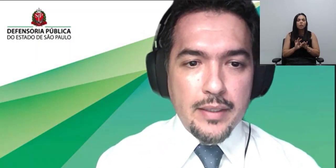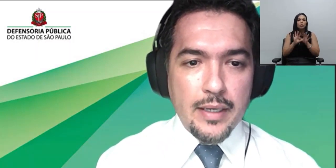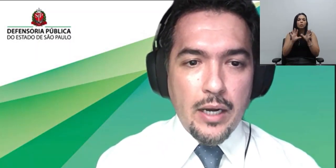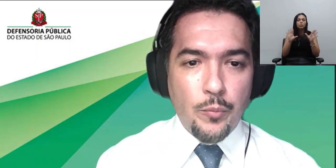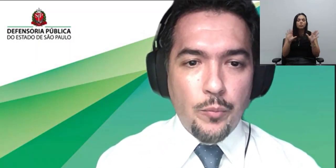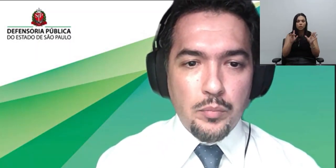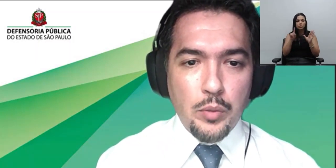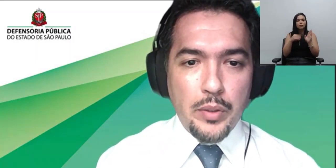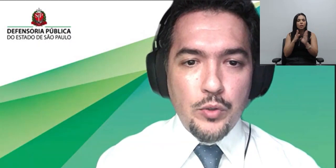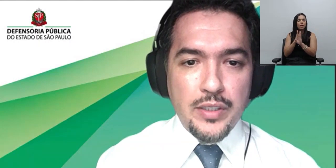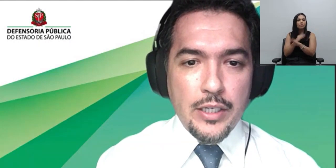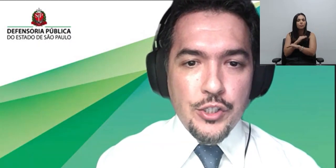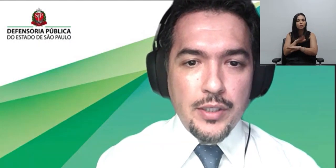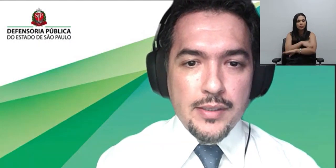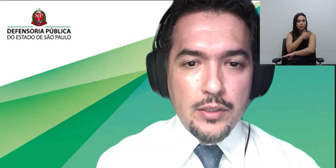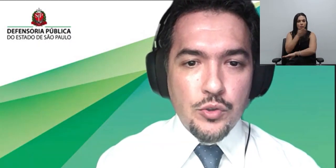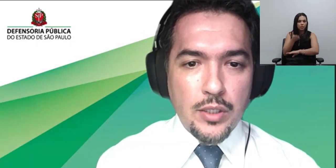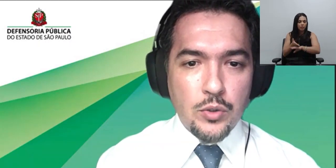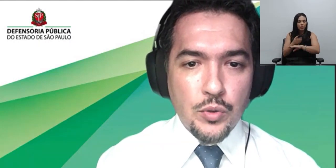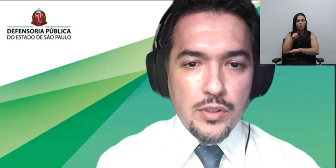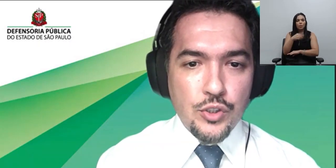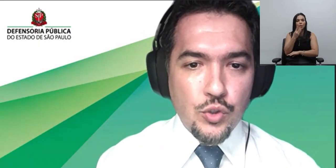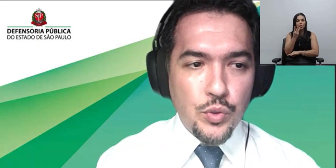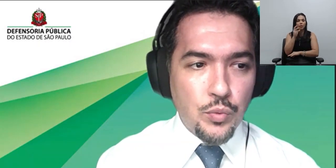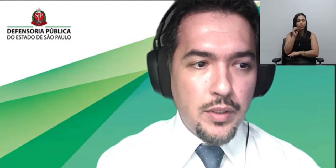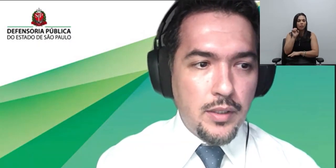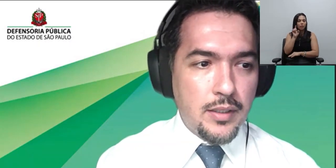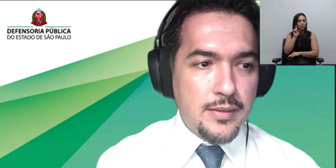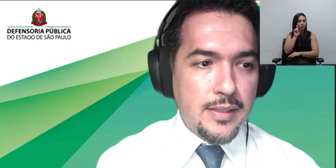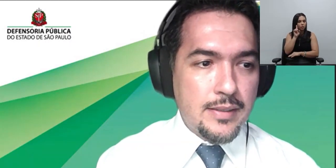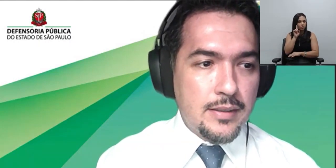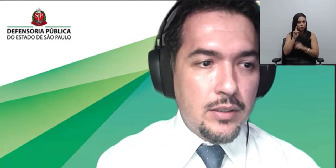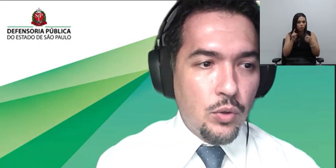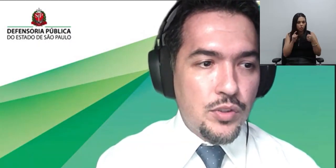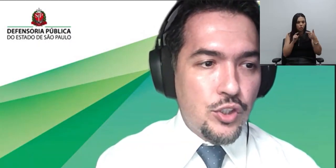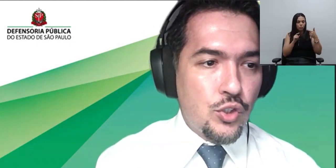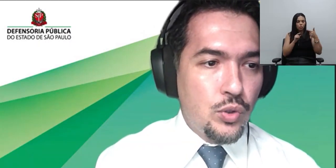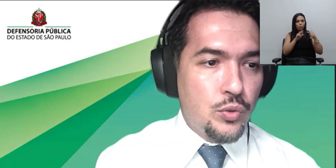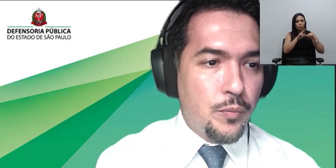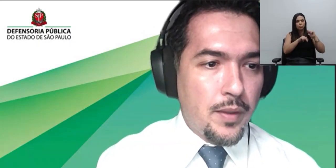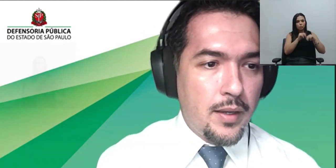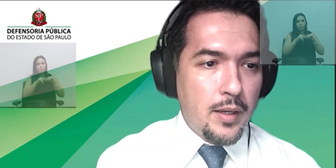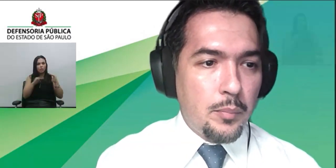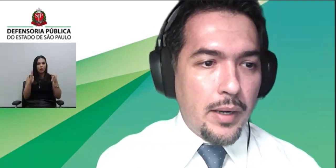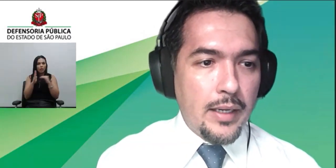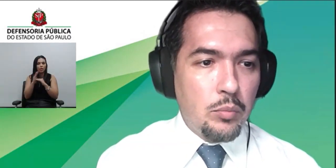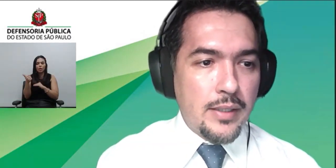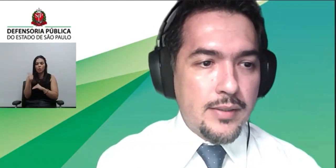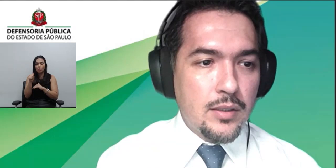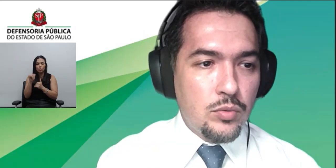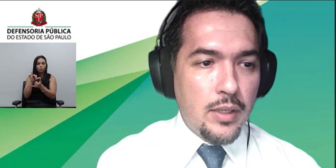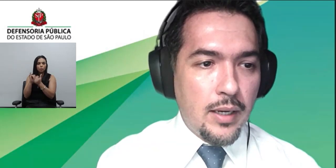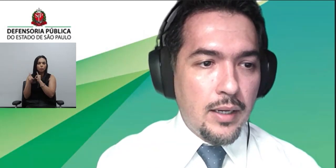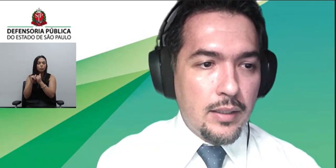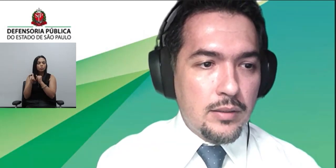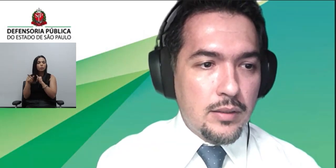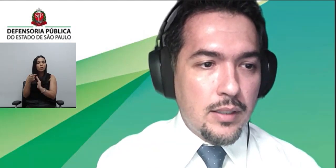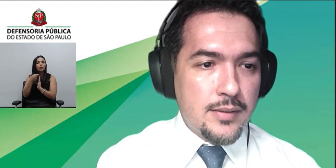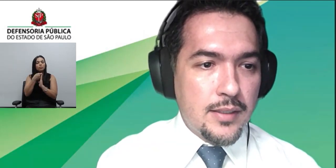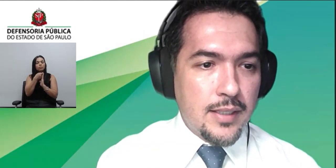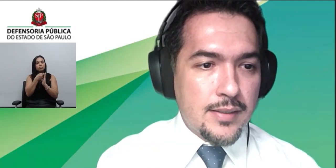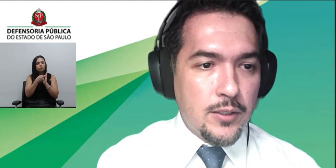afastamento integral pelo período de 30 dias, entre os dias 12 de junho e 11 de julho, para a elaboração